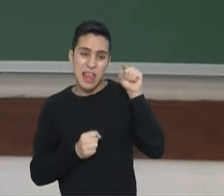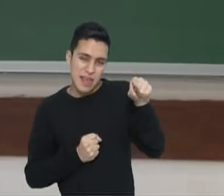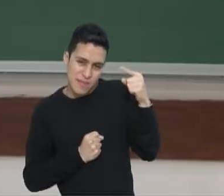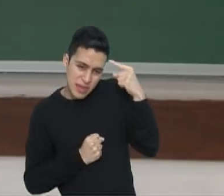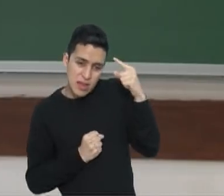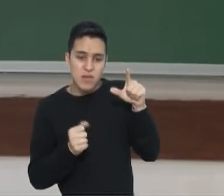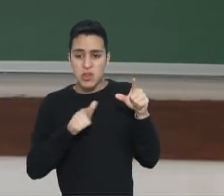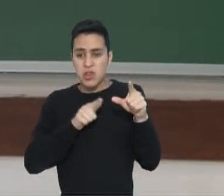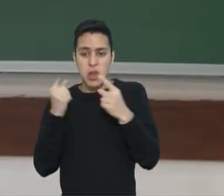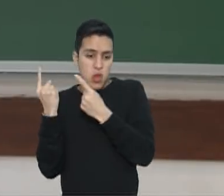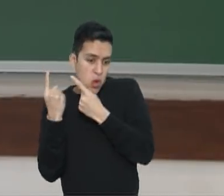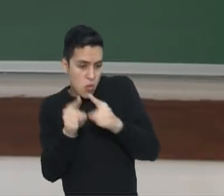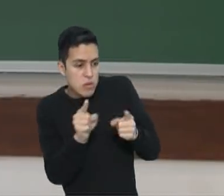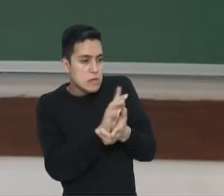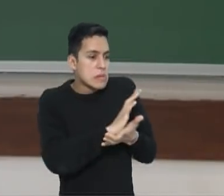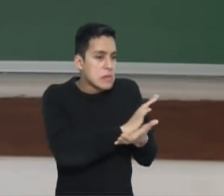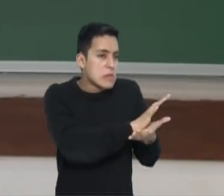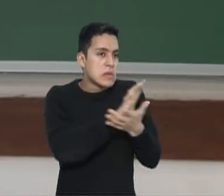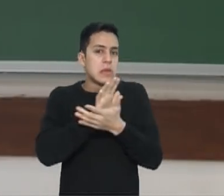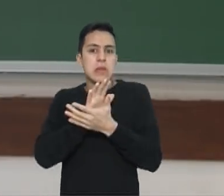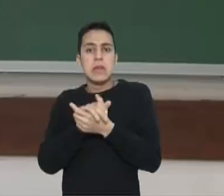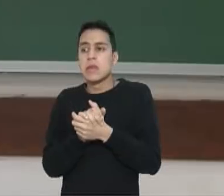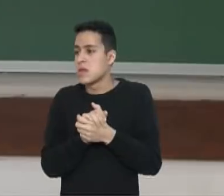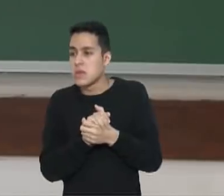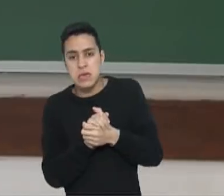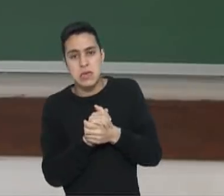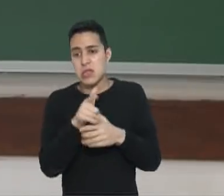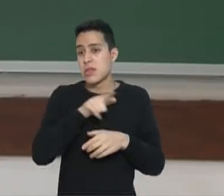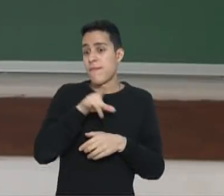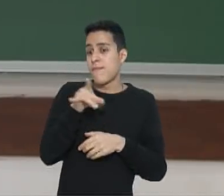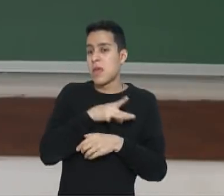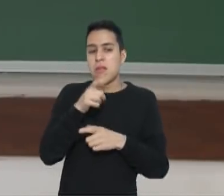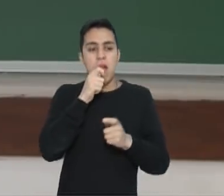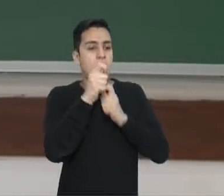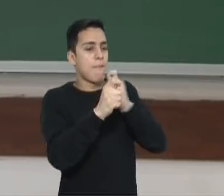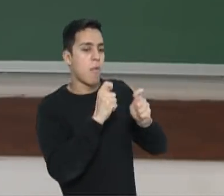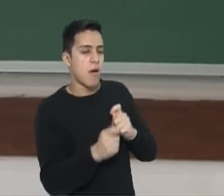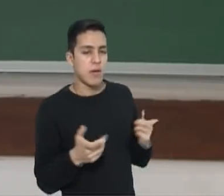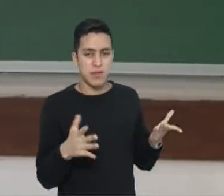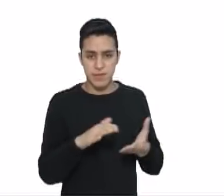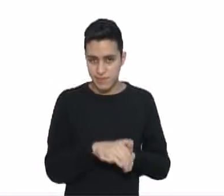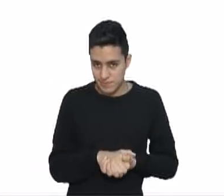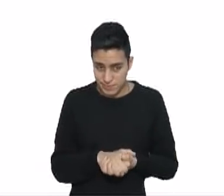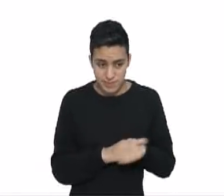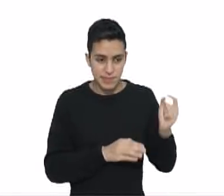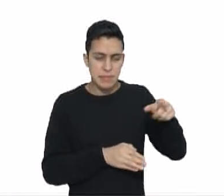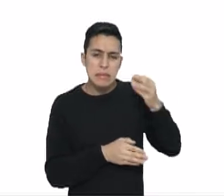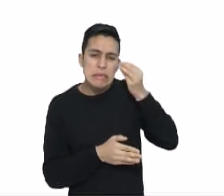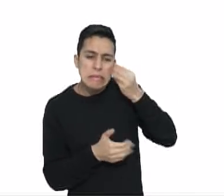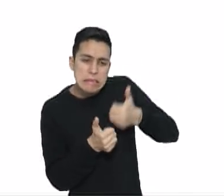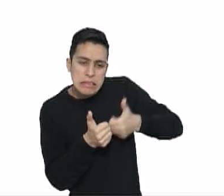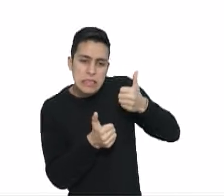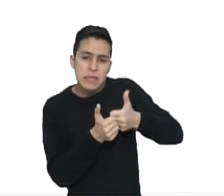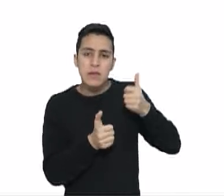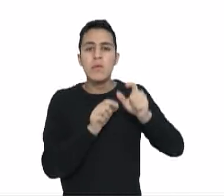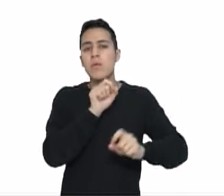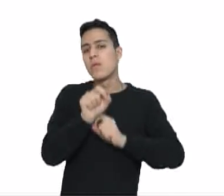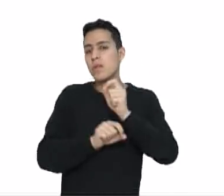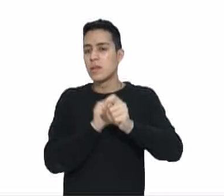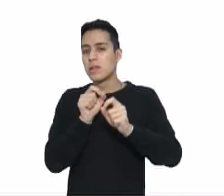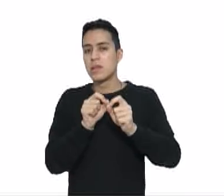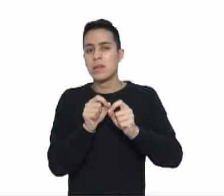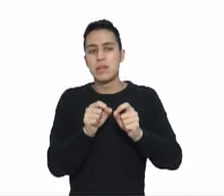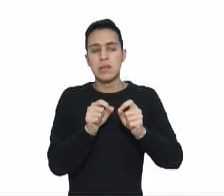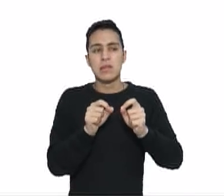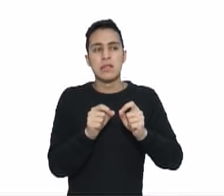que havia uma conspiração contra ele, vivia olhando para as costas, fugia de repórteres. Ele insistiu em ver sendo